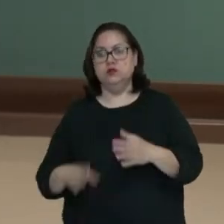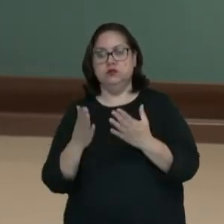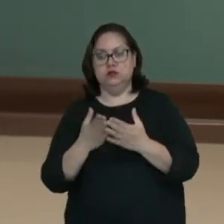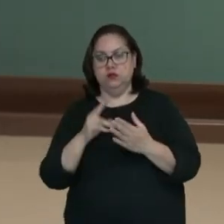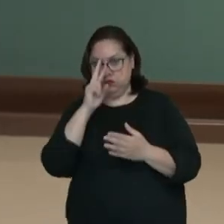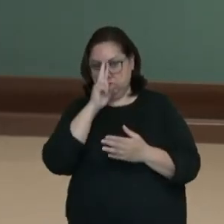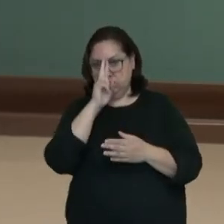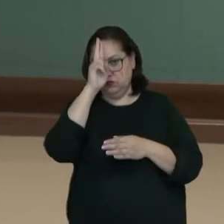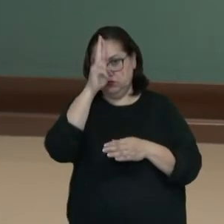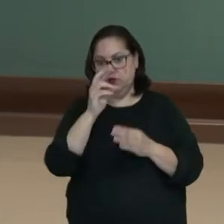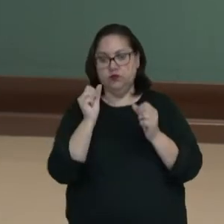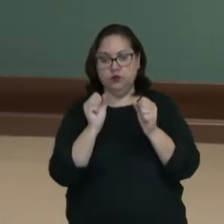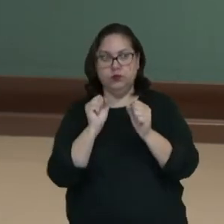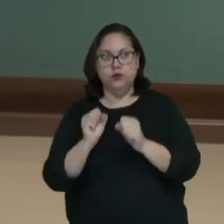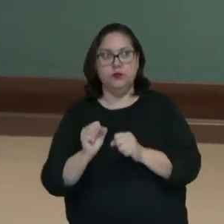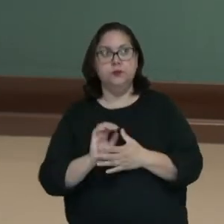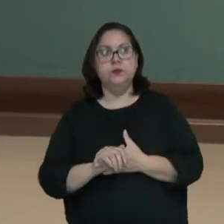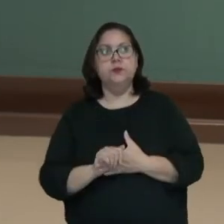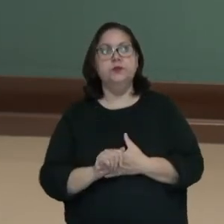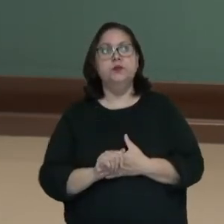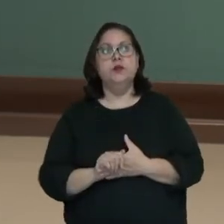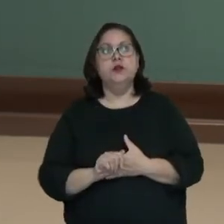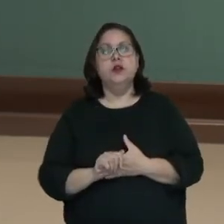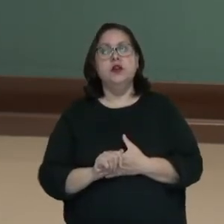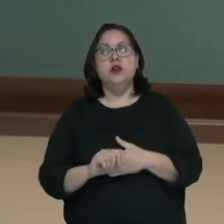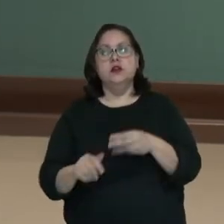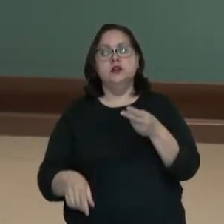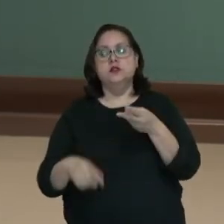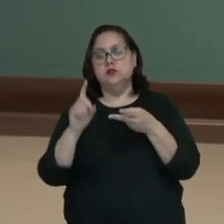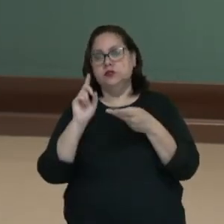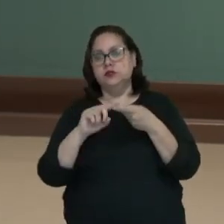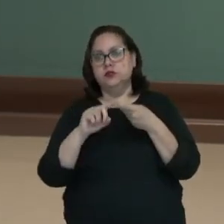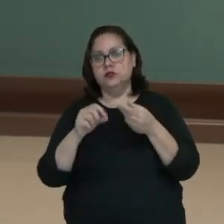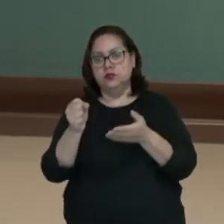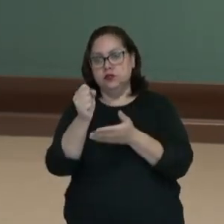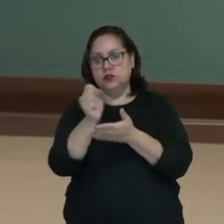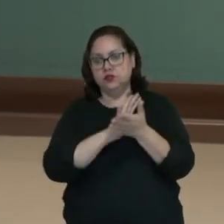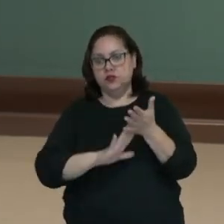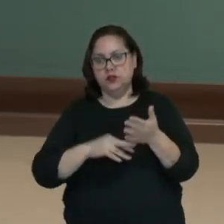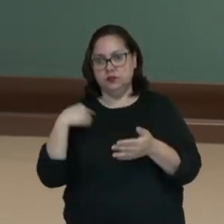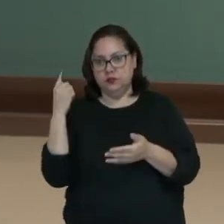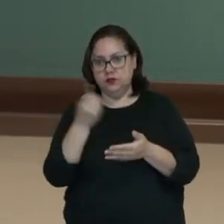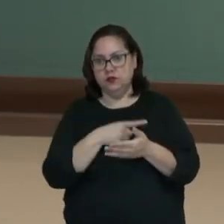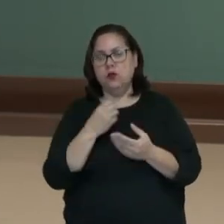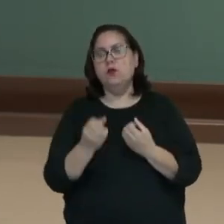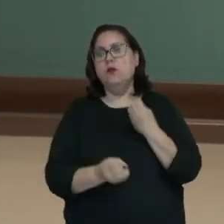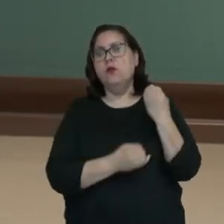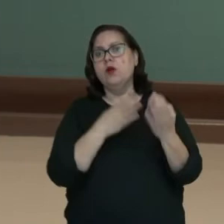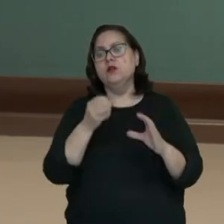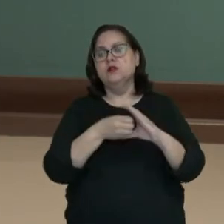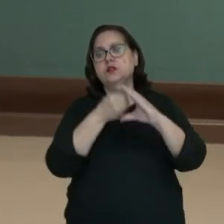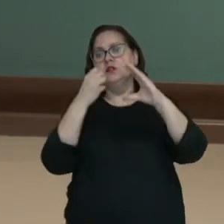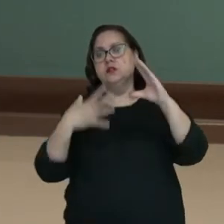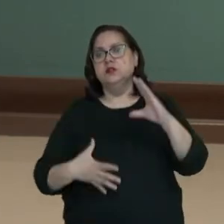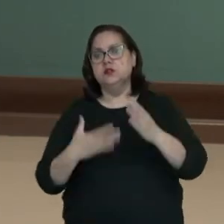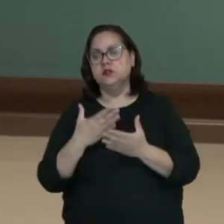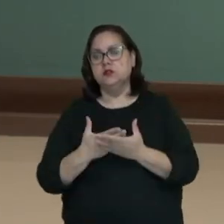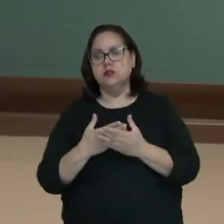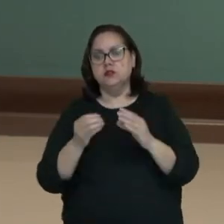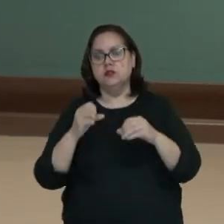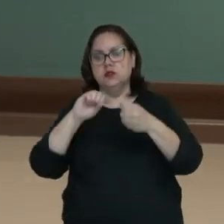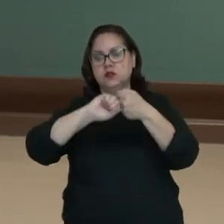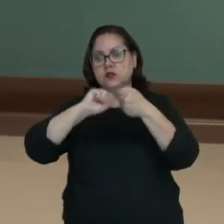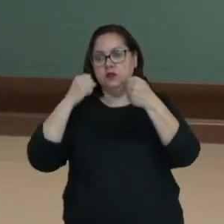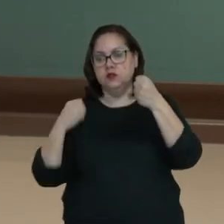o chefe do poder. Uma outra atividade aqui pra gente. Quais são as características da